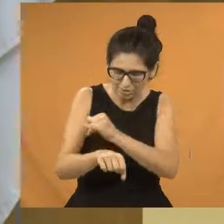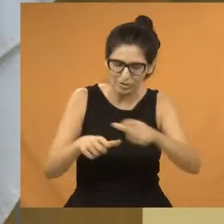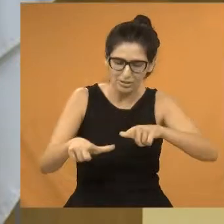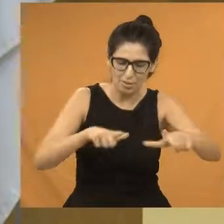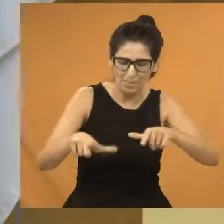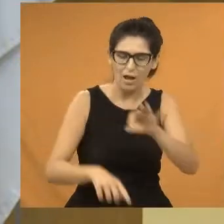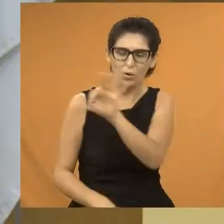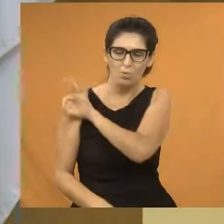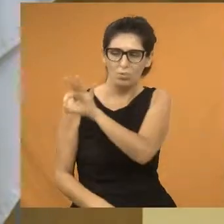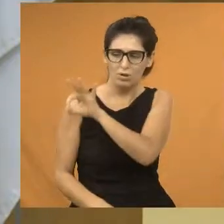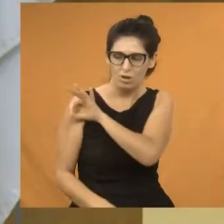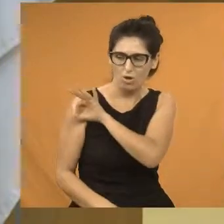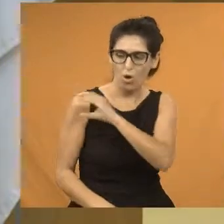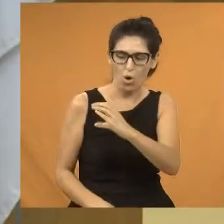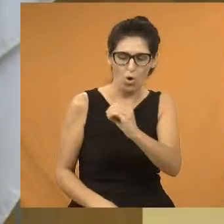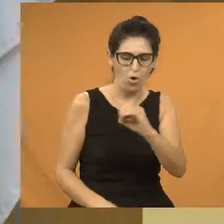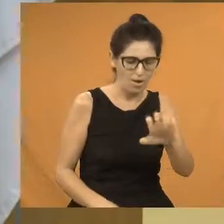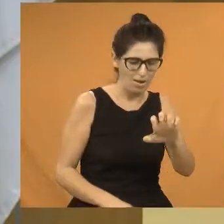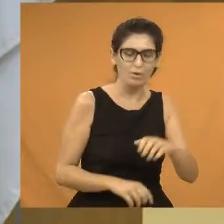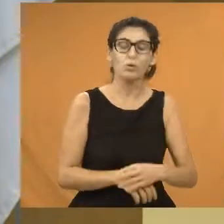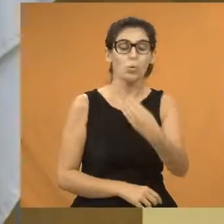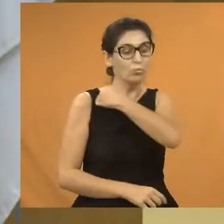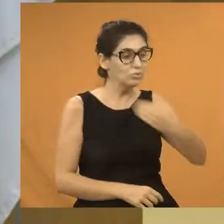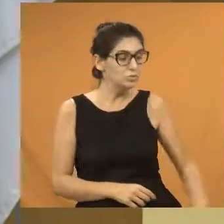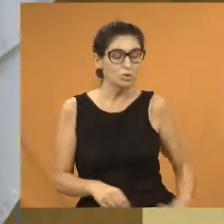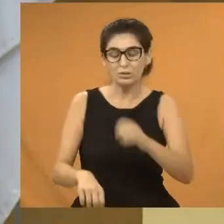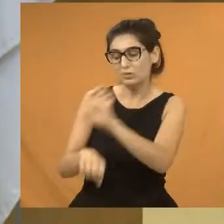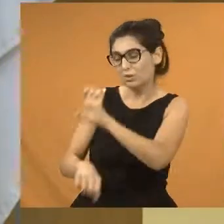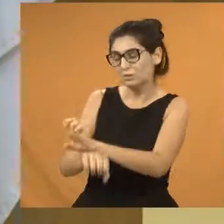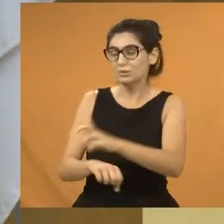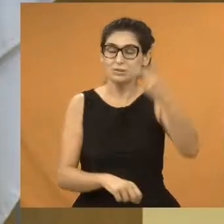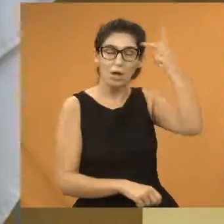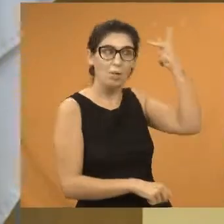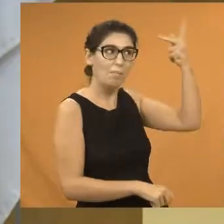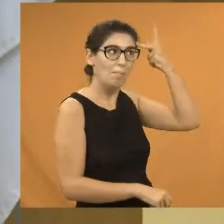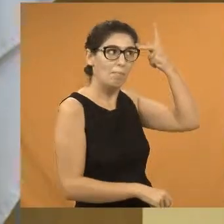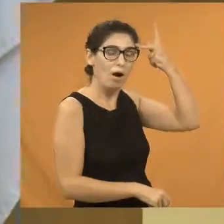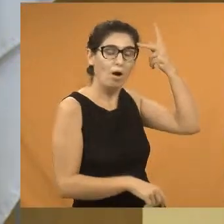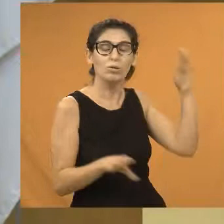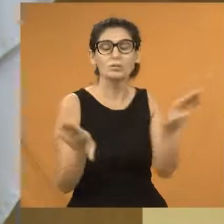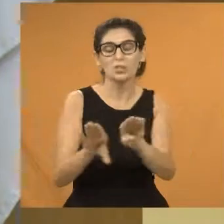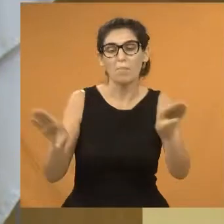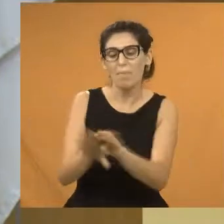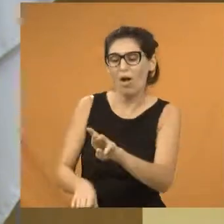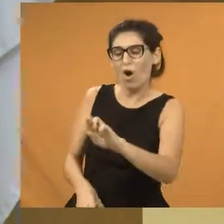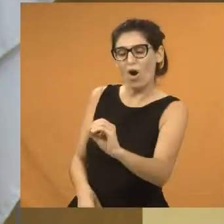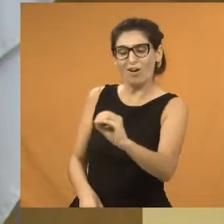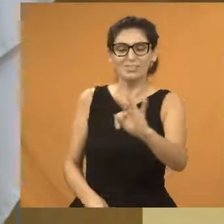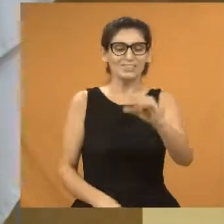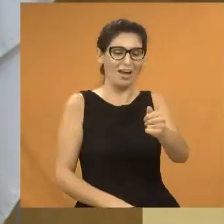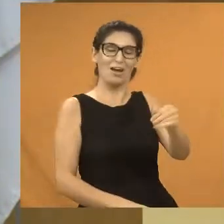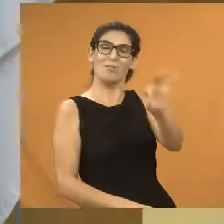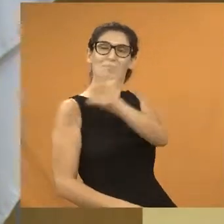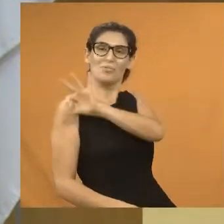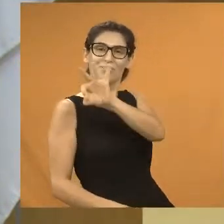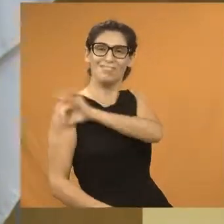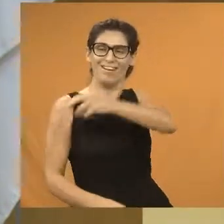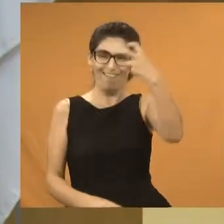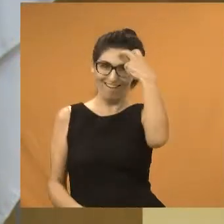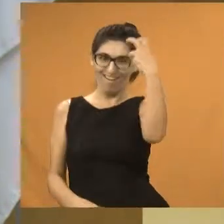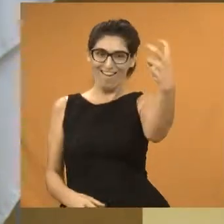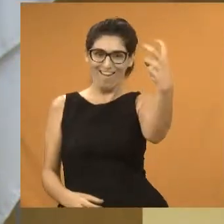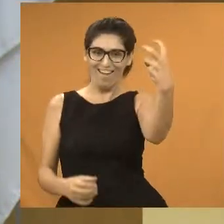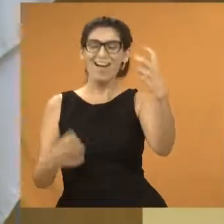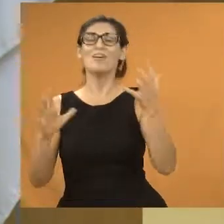o governador do estado de São Paulo, a Rota, por estar investindo em trabalho de inteligência da polícia.